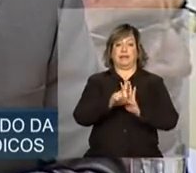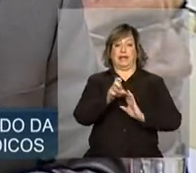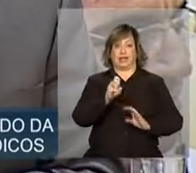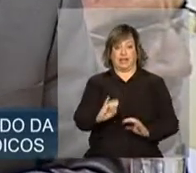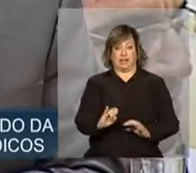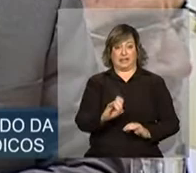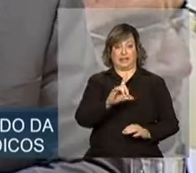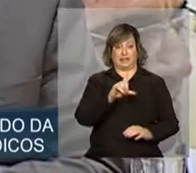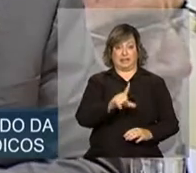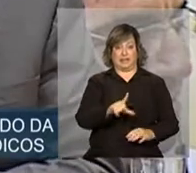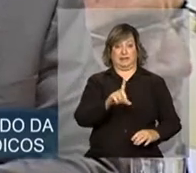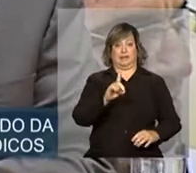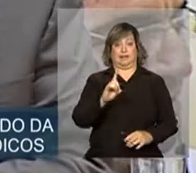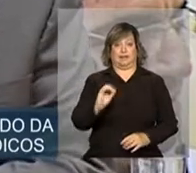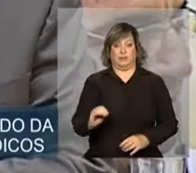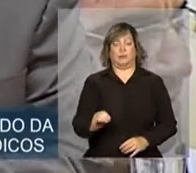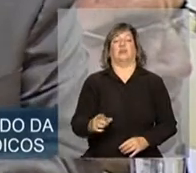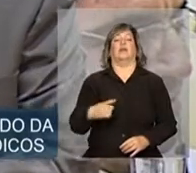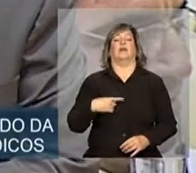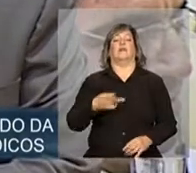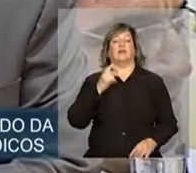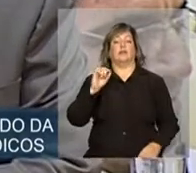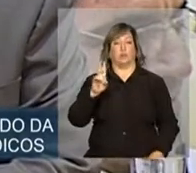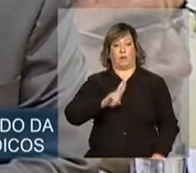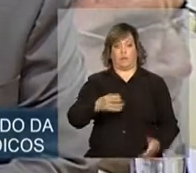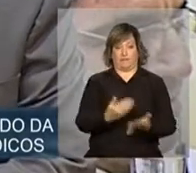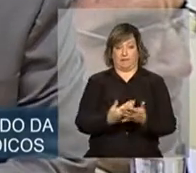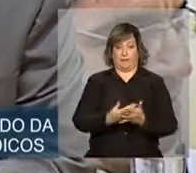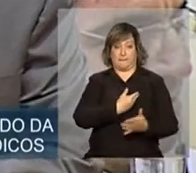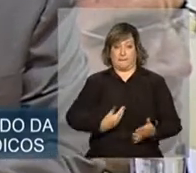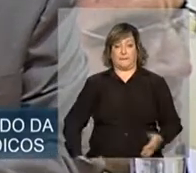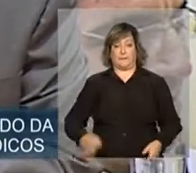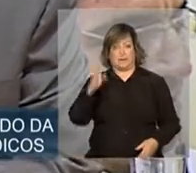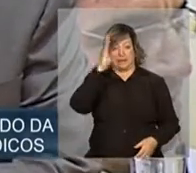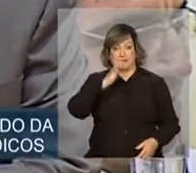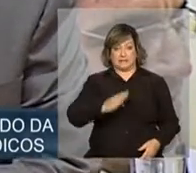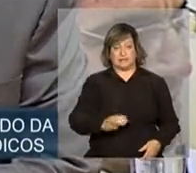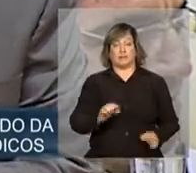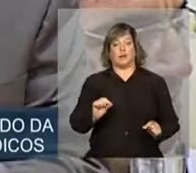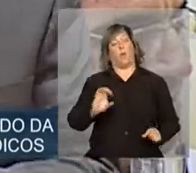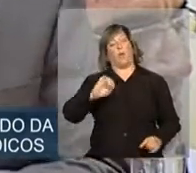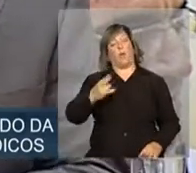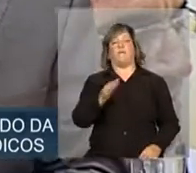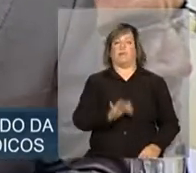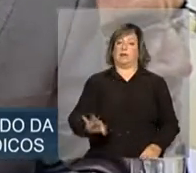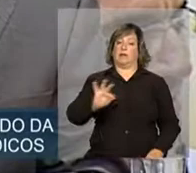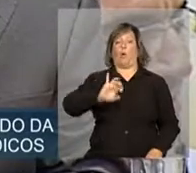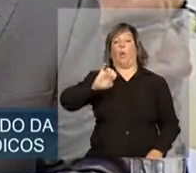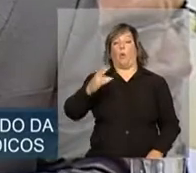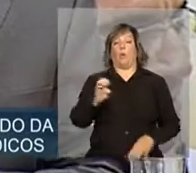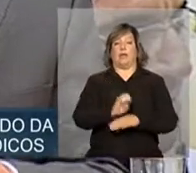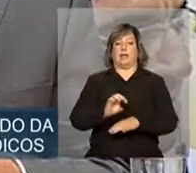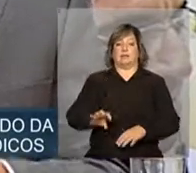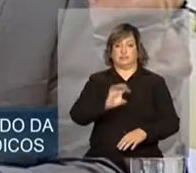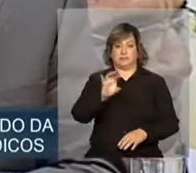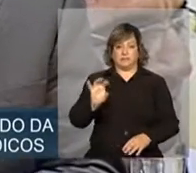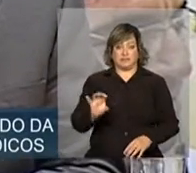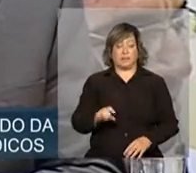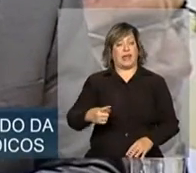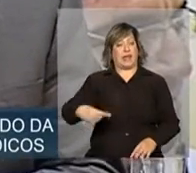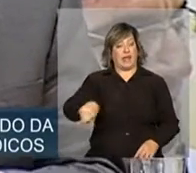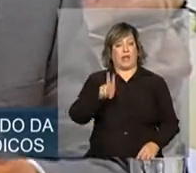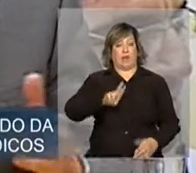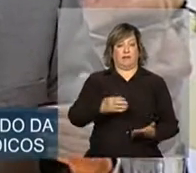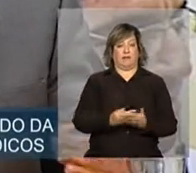base no nosso país estabelece que cabe às universidades públicas brasileiras ou federais ou estaduais que